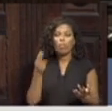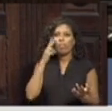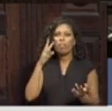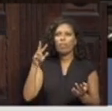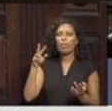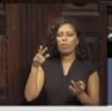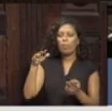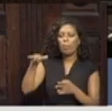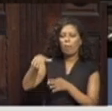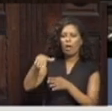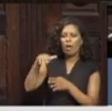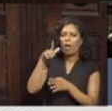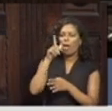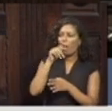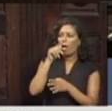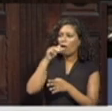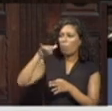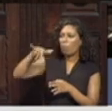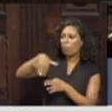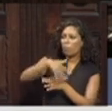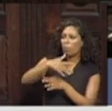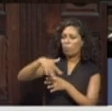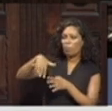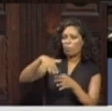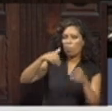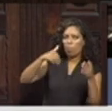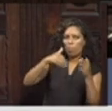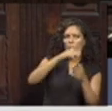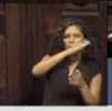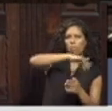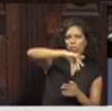Reis, em geral, e até pouco tempo,